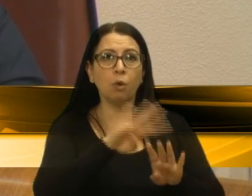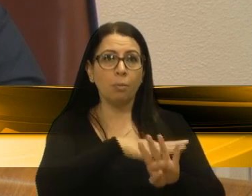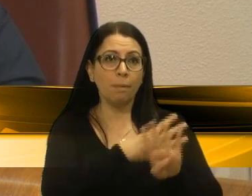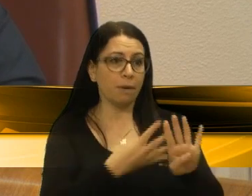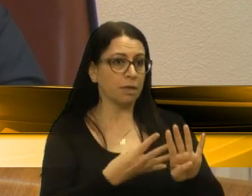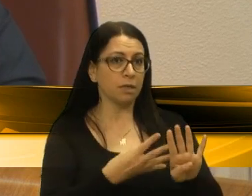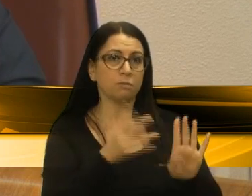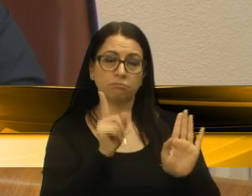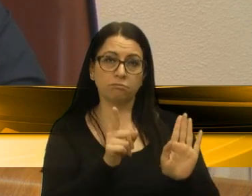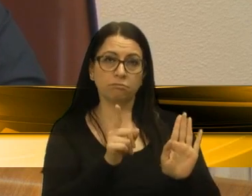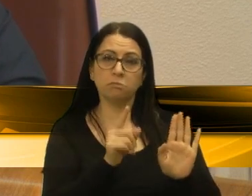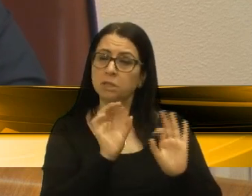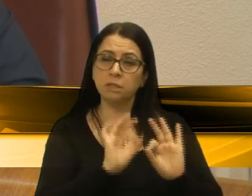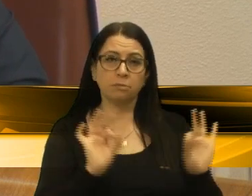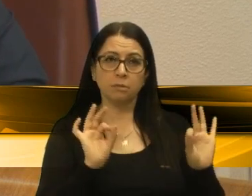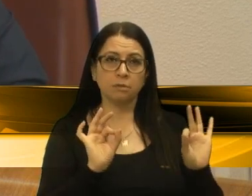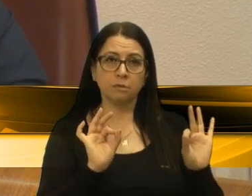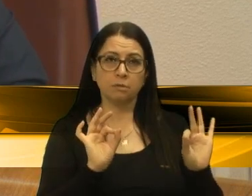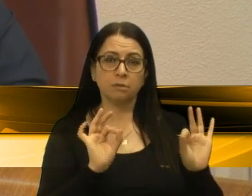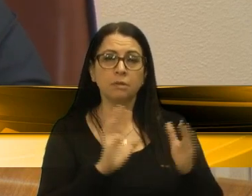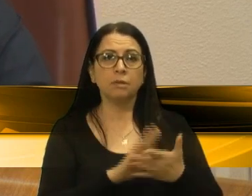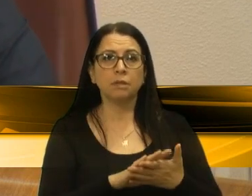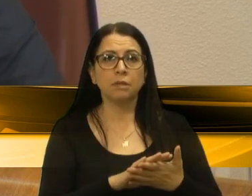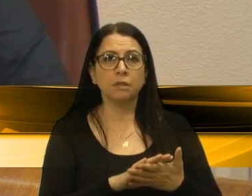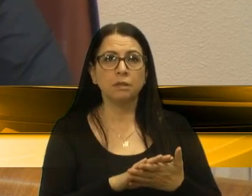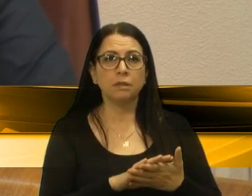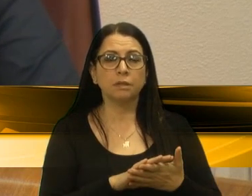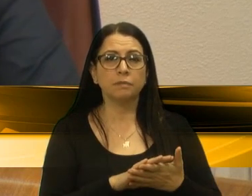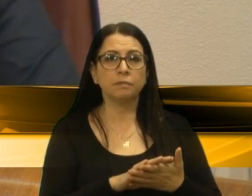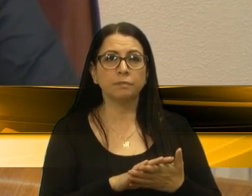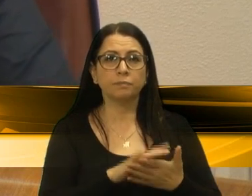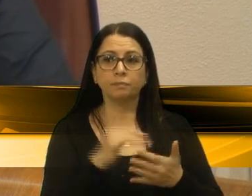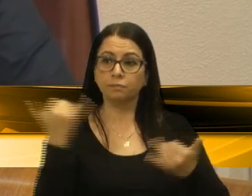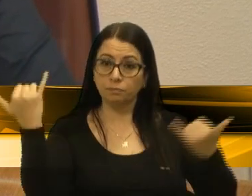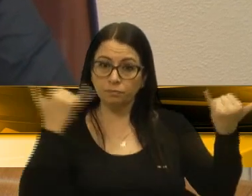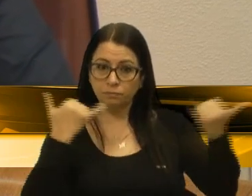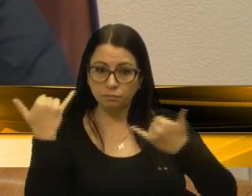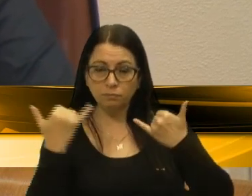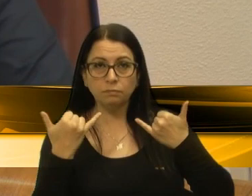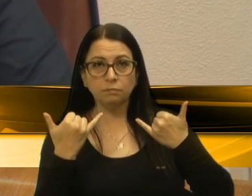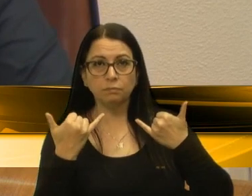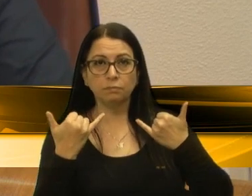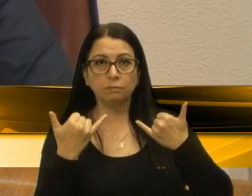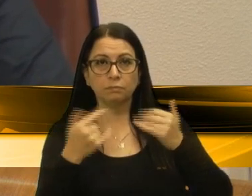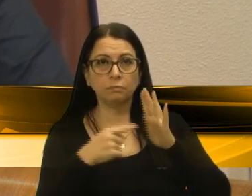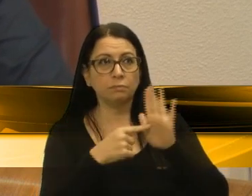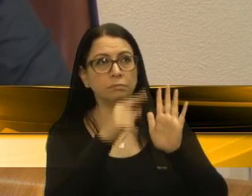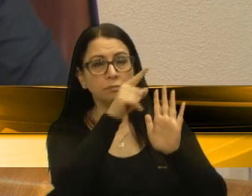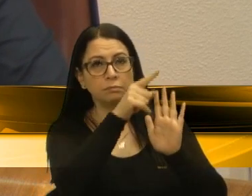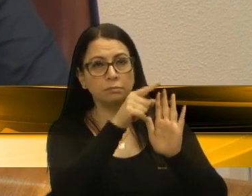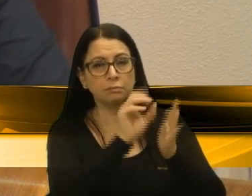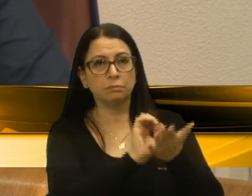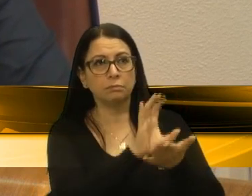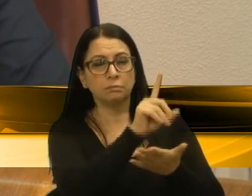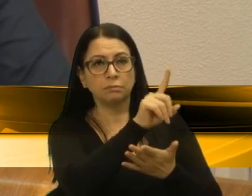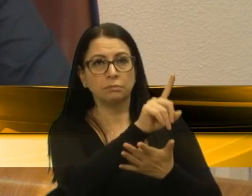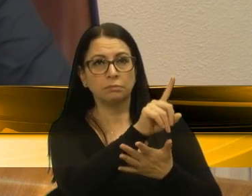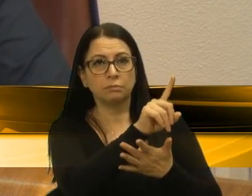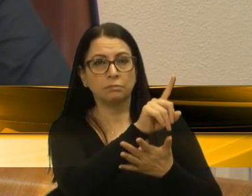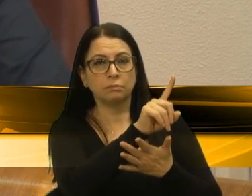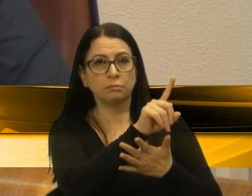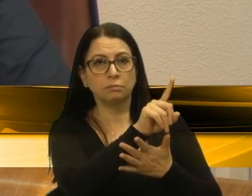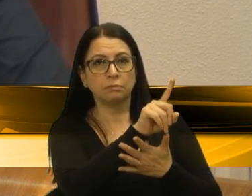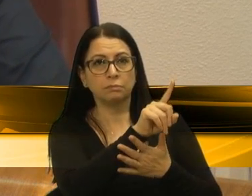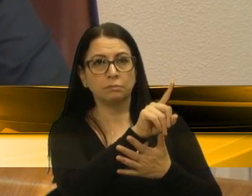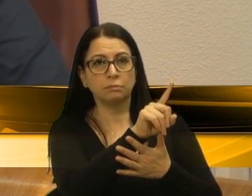Excel. É simples assim, é uma planilha de Excel que vai pegar informações, como ele mostrou, se desse para mostrar o slide, aquele que trata